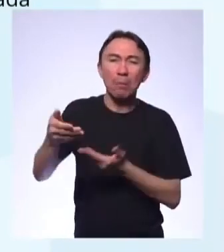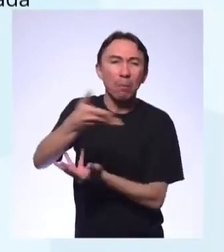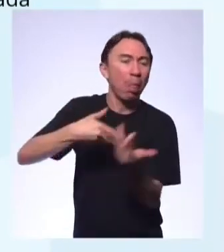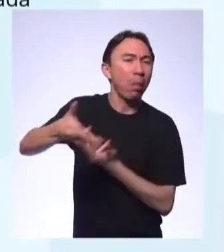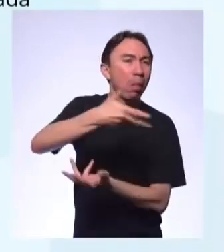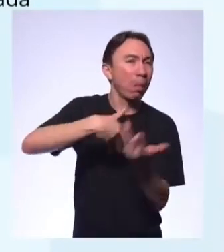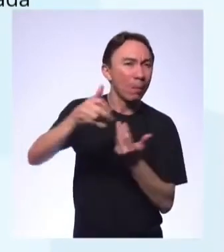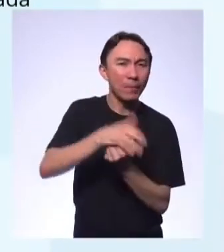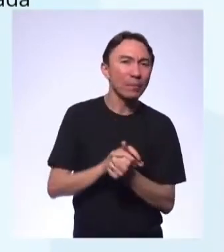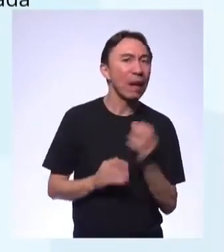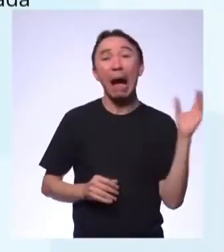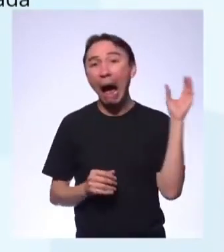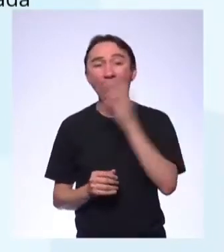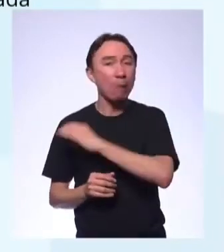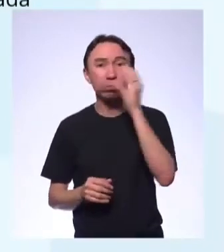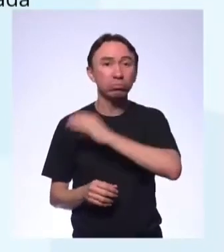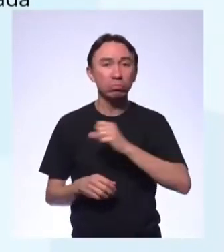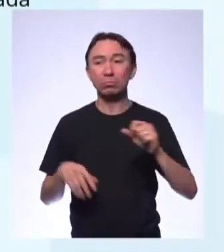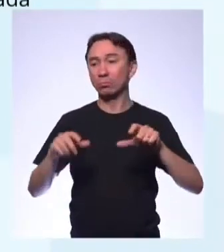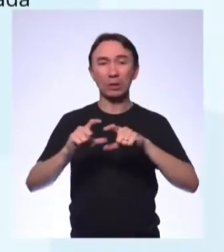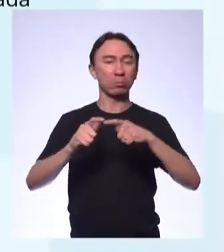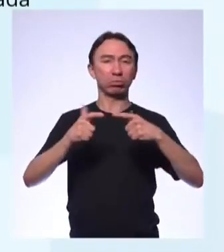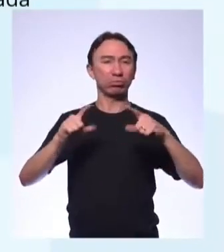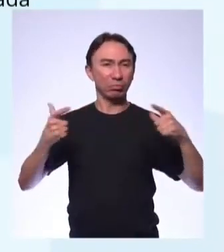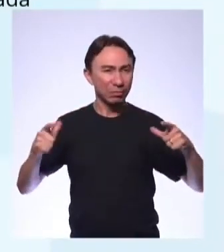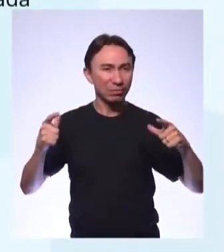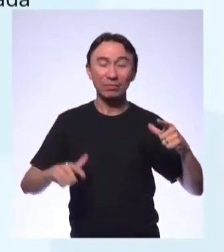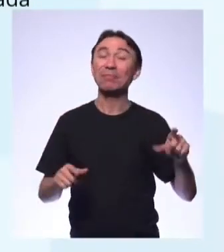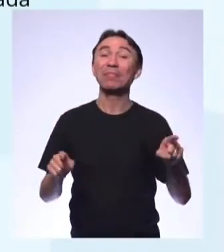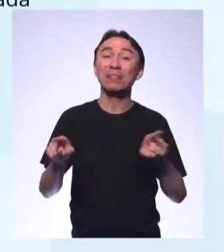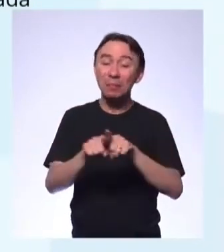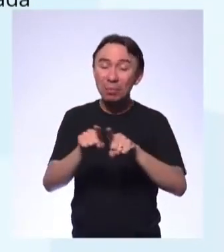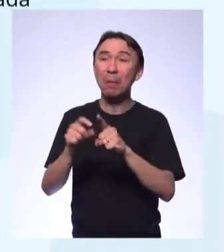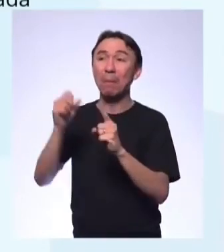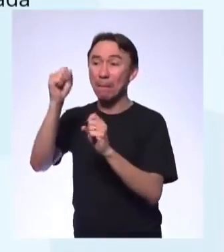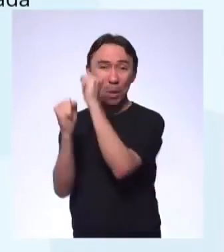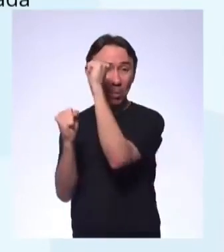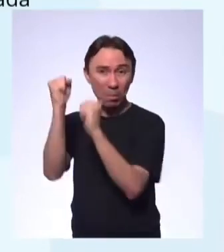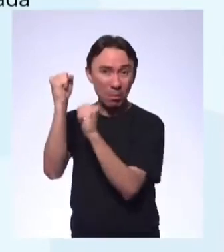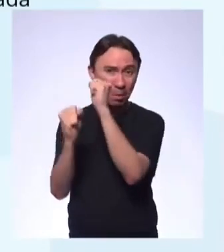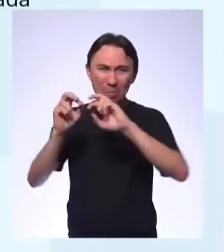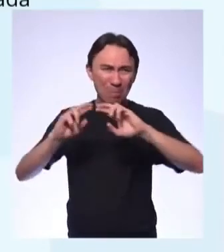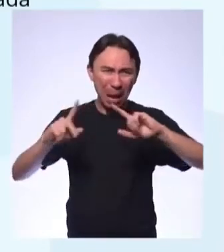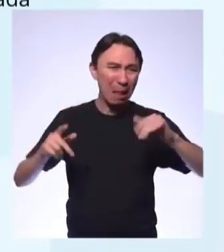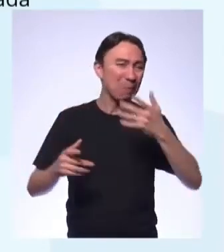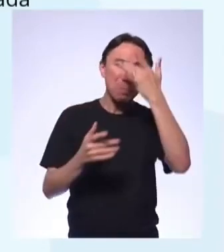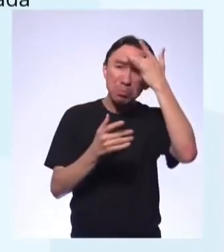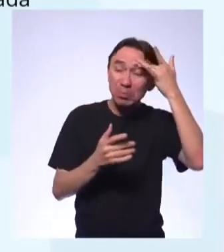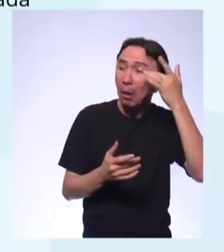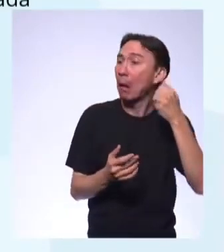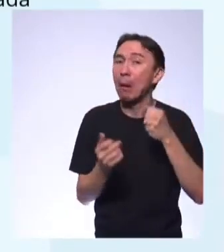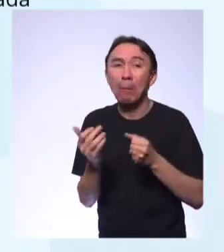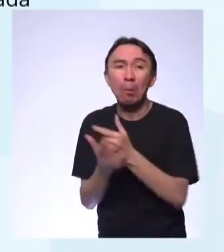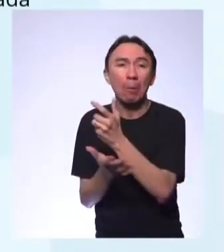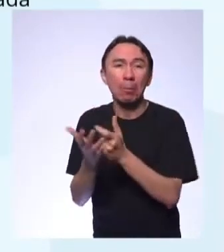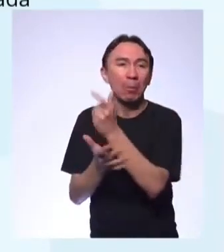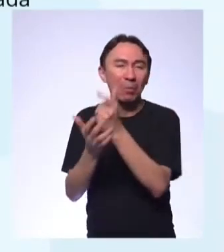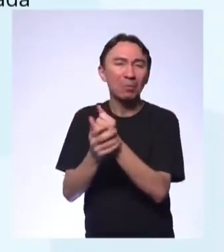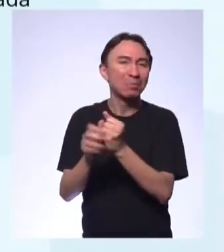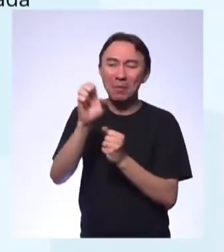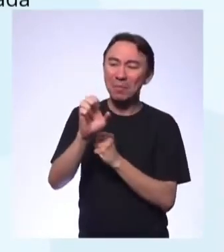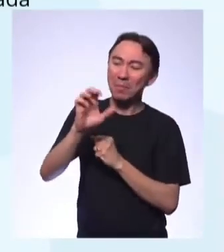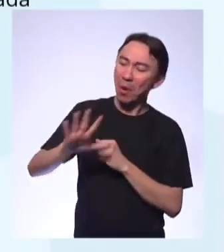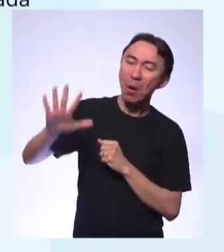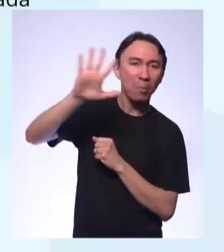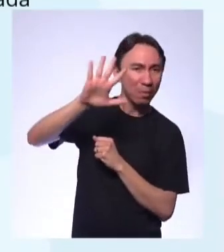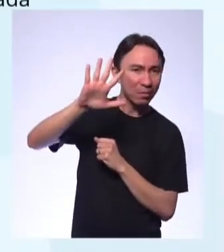maior velocidade elevou o consumo de industrializados em toda a Europa e, posteriormente, em todo o